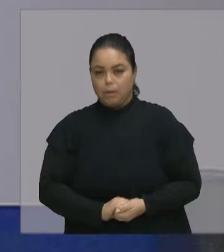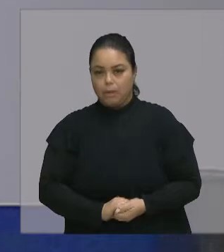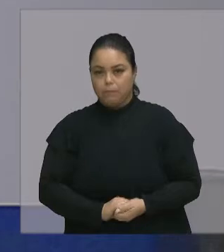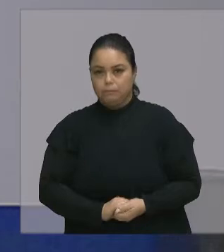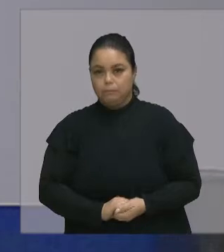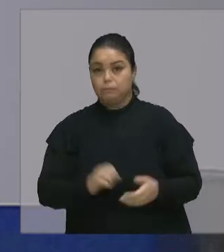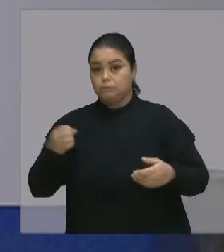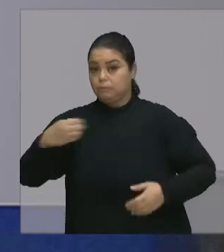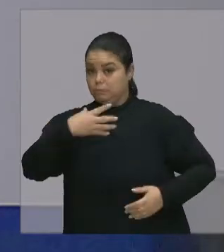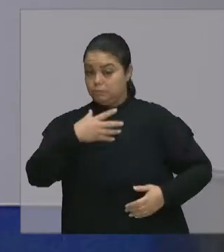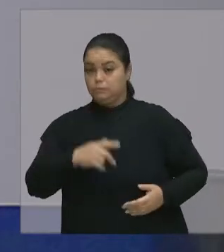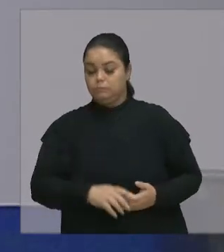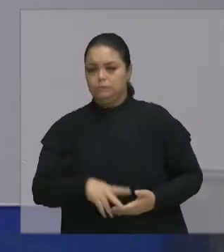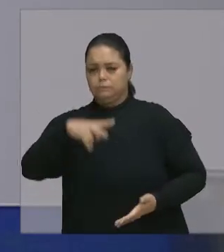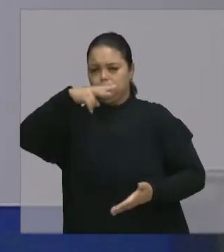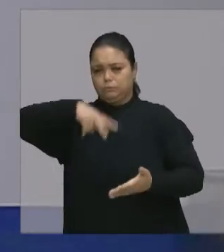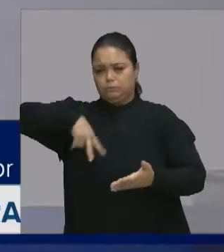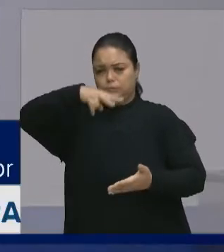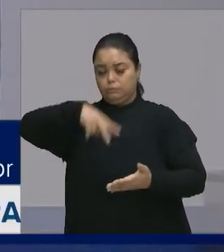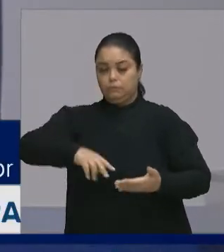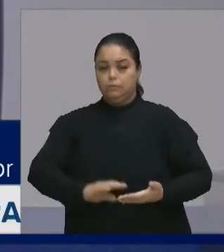Proposituras novas a serem lidas.